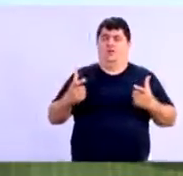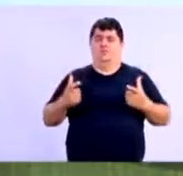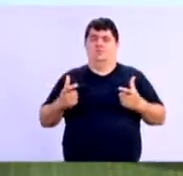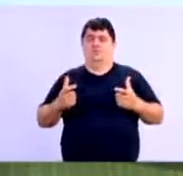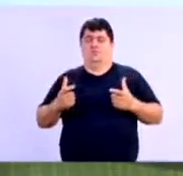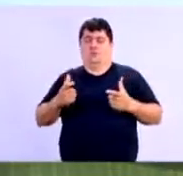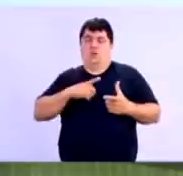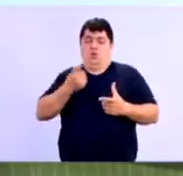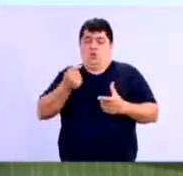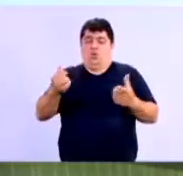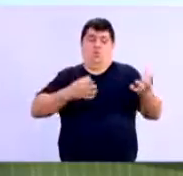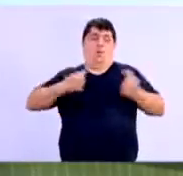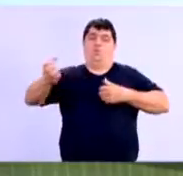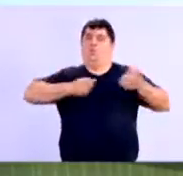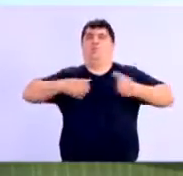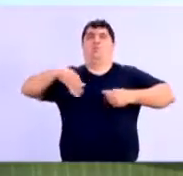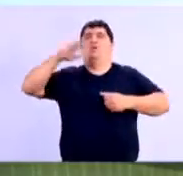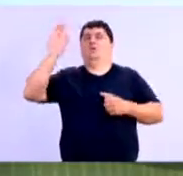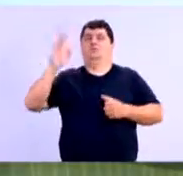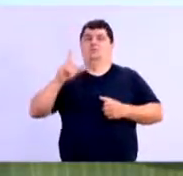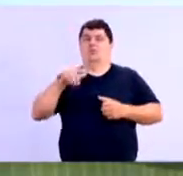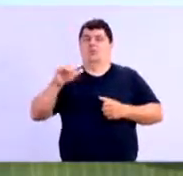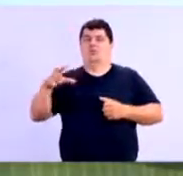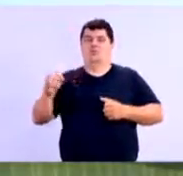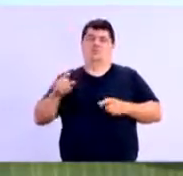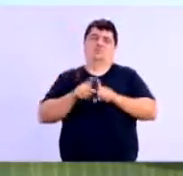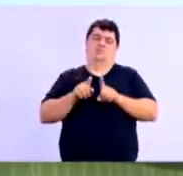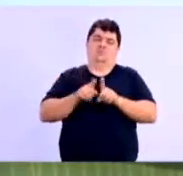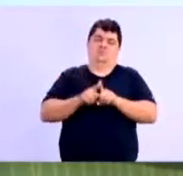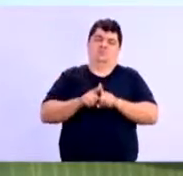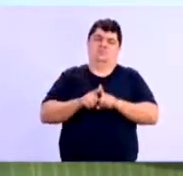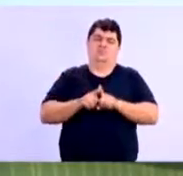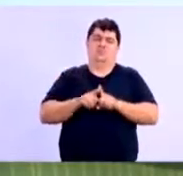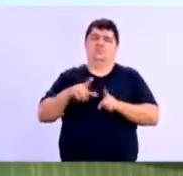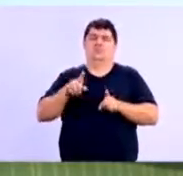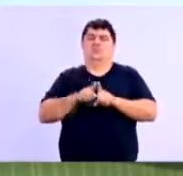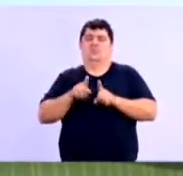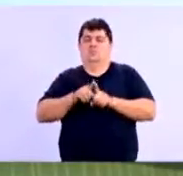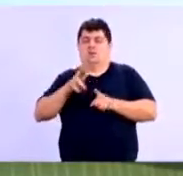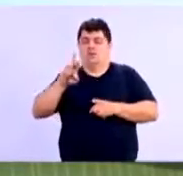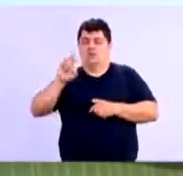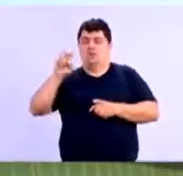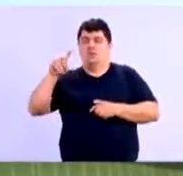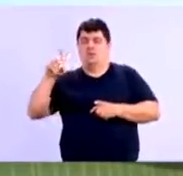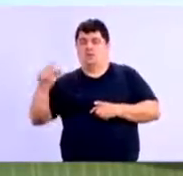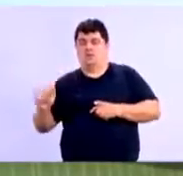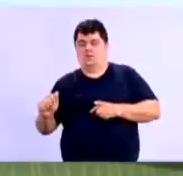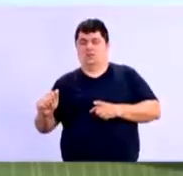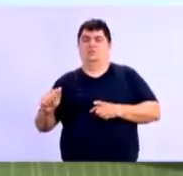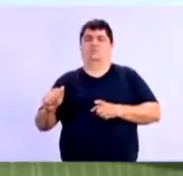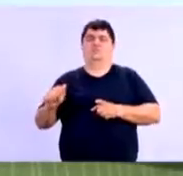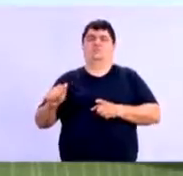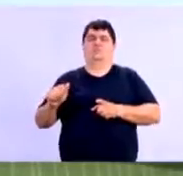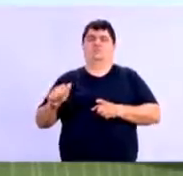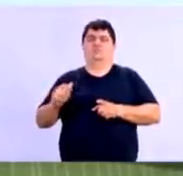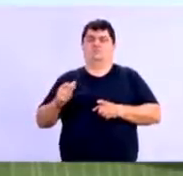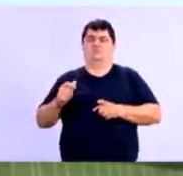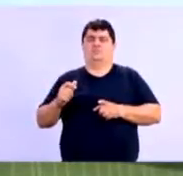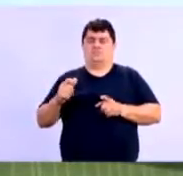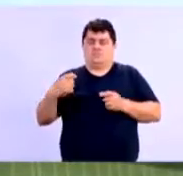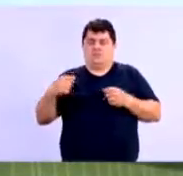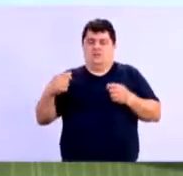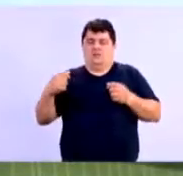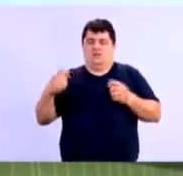tenha mais lucros. Ah, só lucros? Não, que esse lucros me traga uma renda suficiente. Ou seja, comparando com